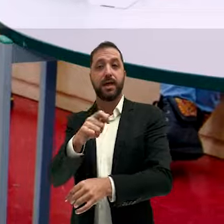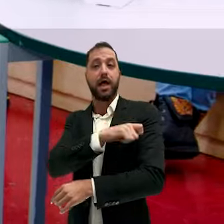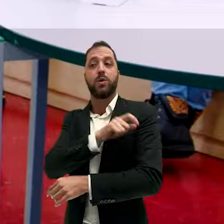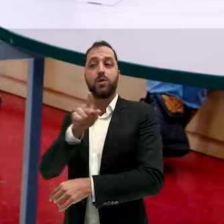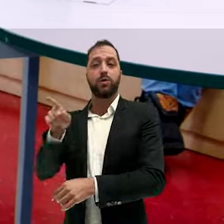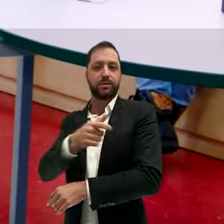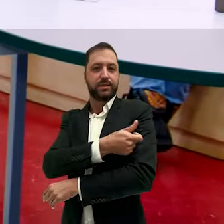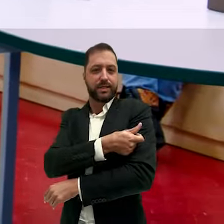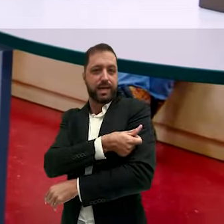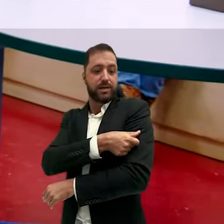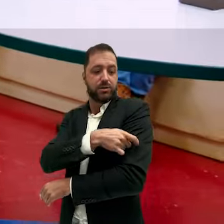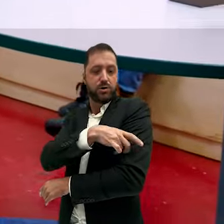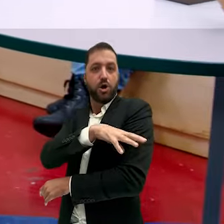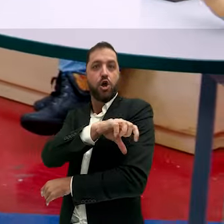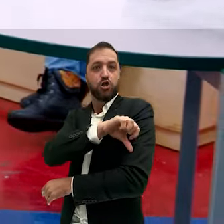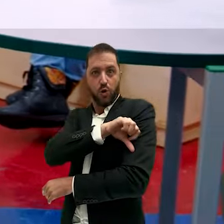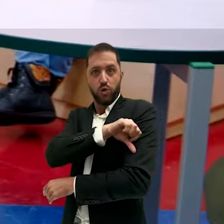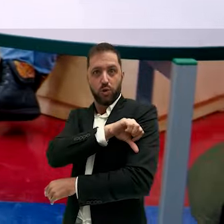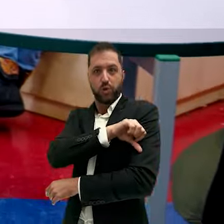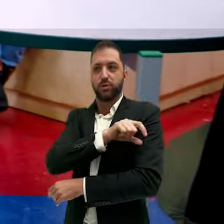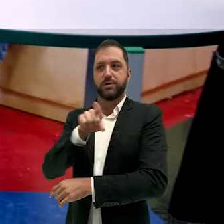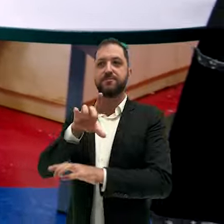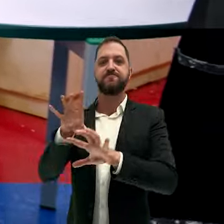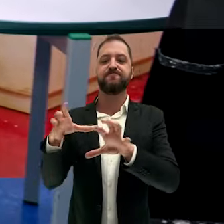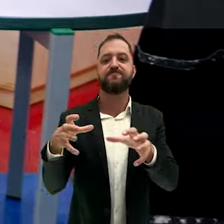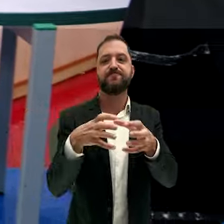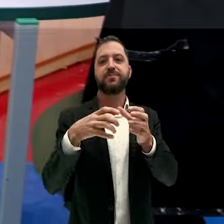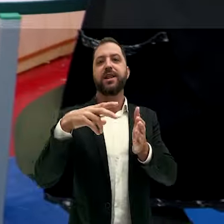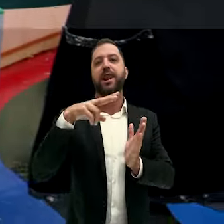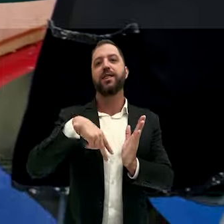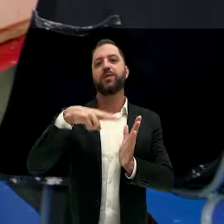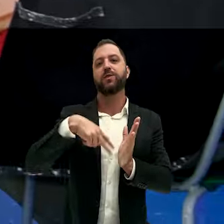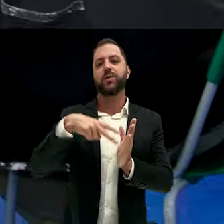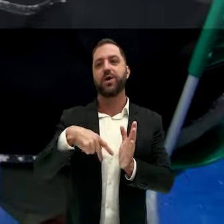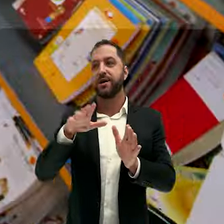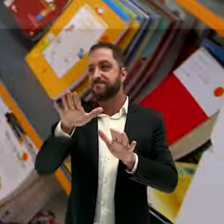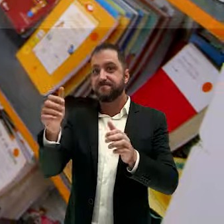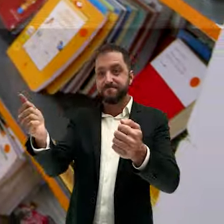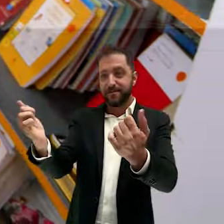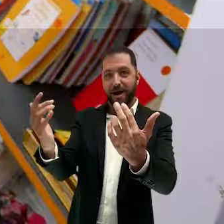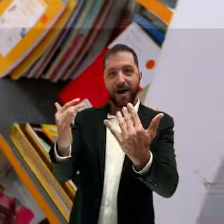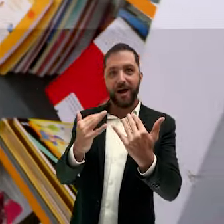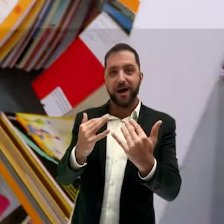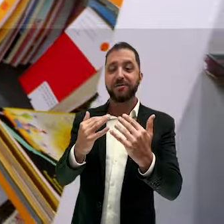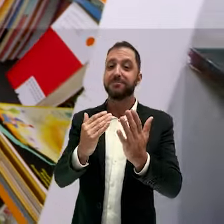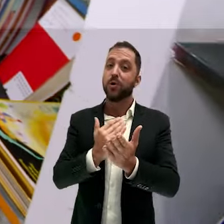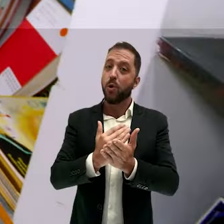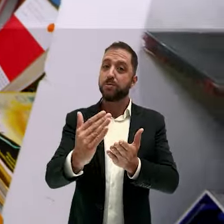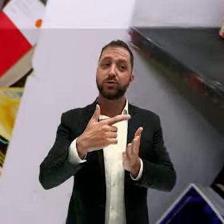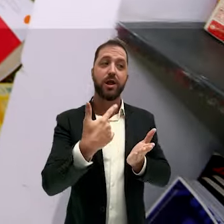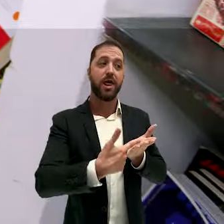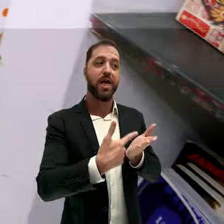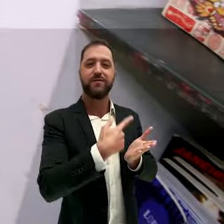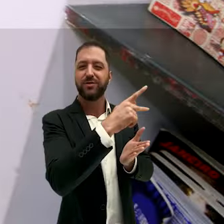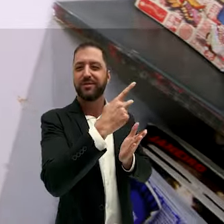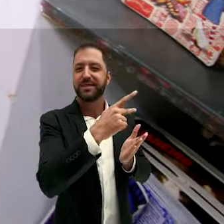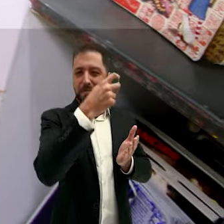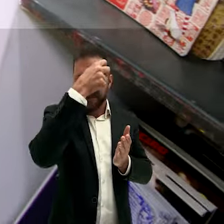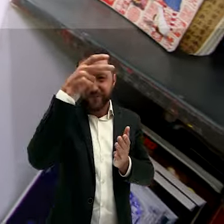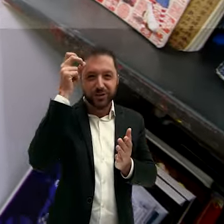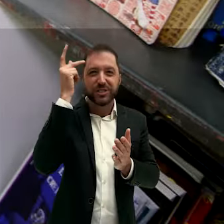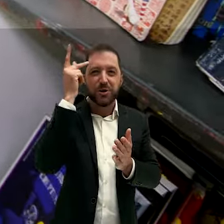os alunos do 6º ao 9º ano vão ao clube de leitura e utilizam os livros do programa